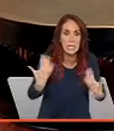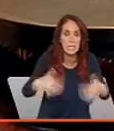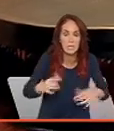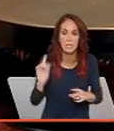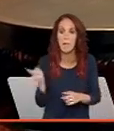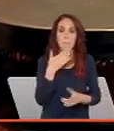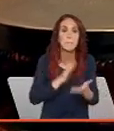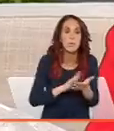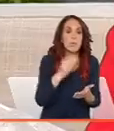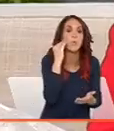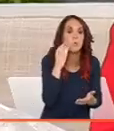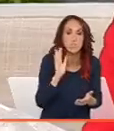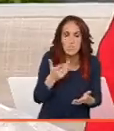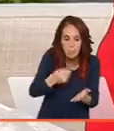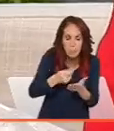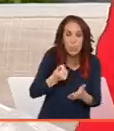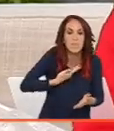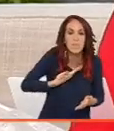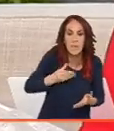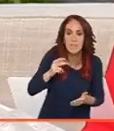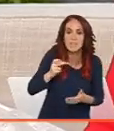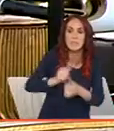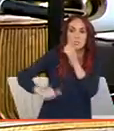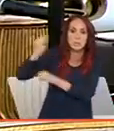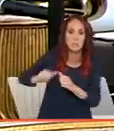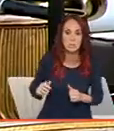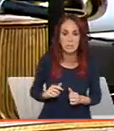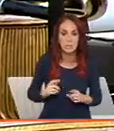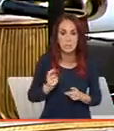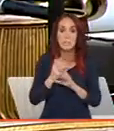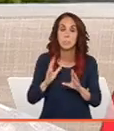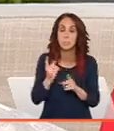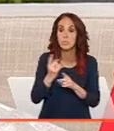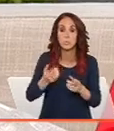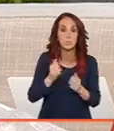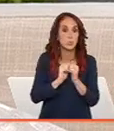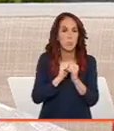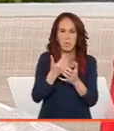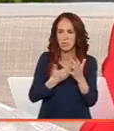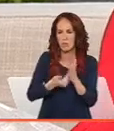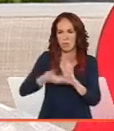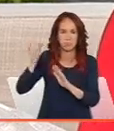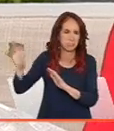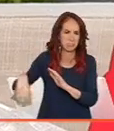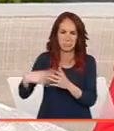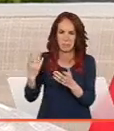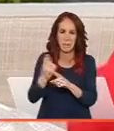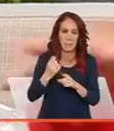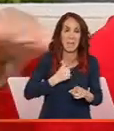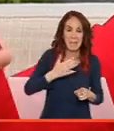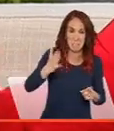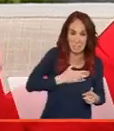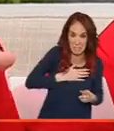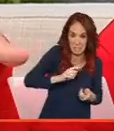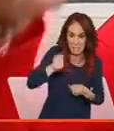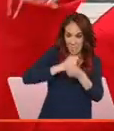nós provar que não temos a dívida. Mas em 10 anos já deitaram fora os documentos. E se eu falar dos nomes das empresas que andam a fazer isto com grande